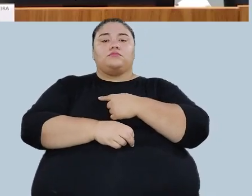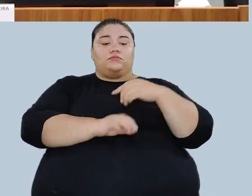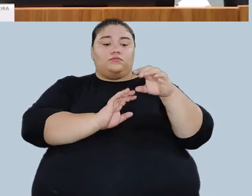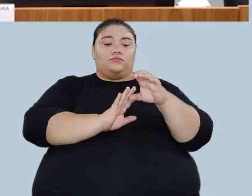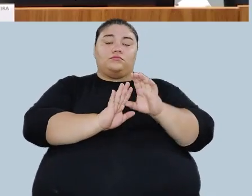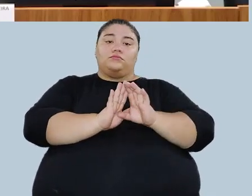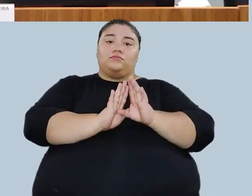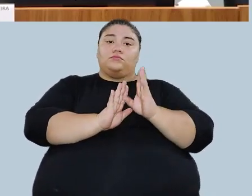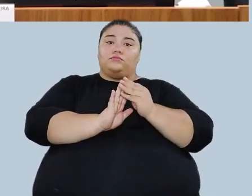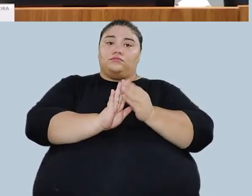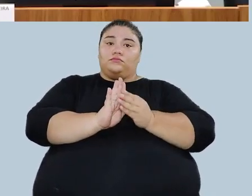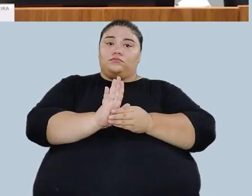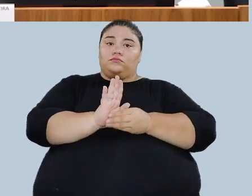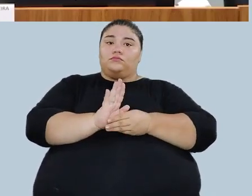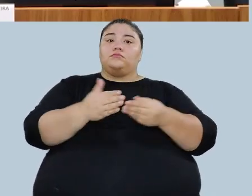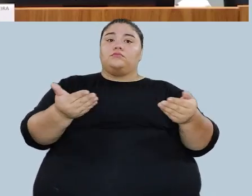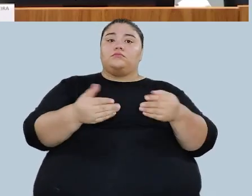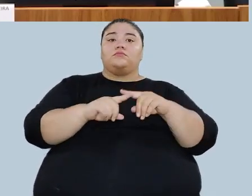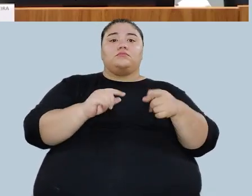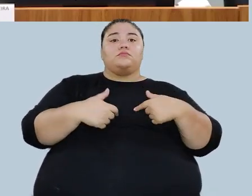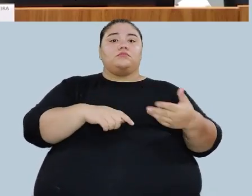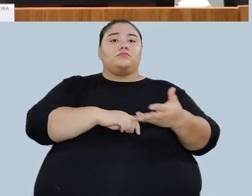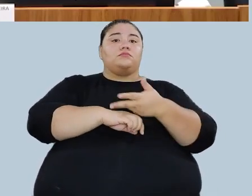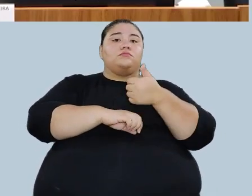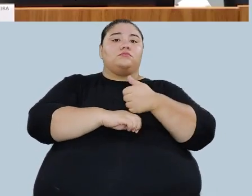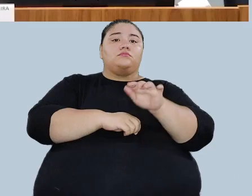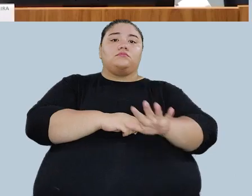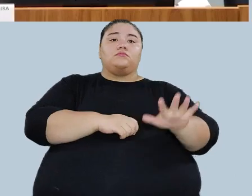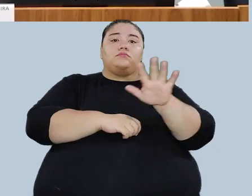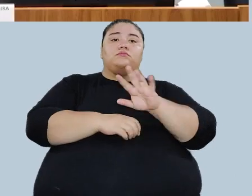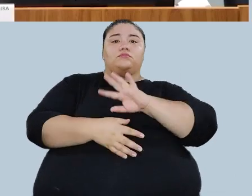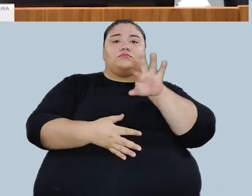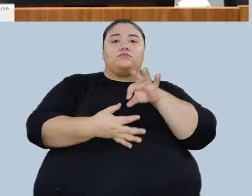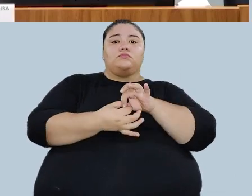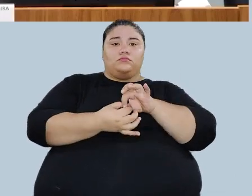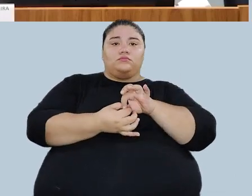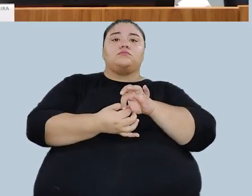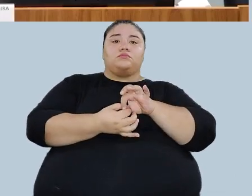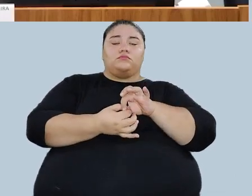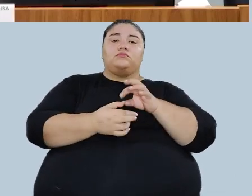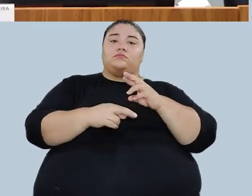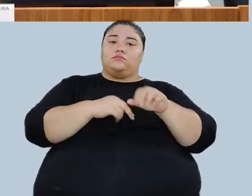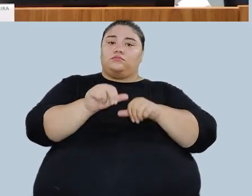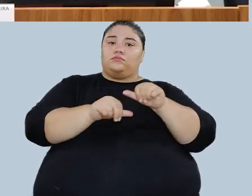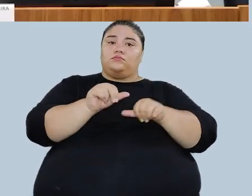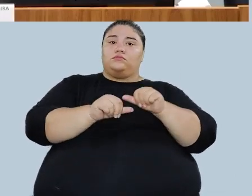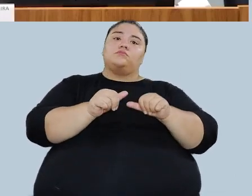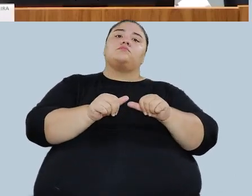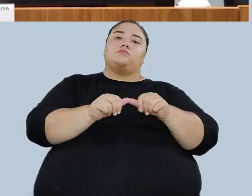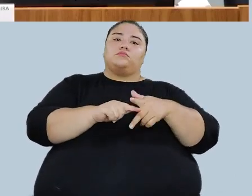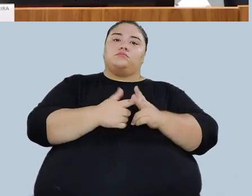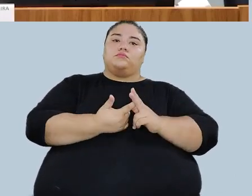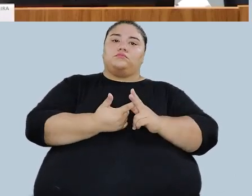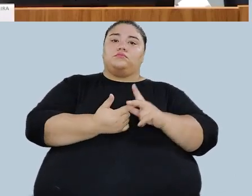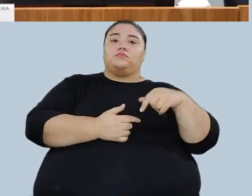mas são qualificações gerais, aplicáveis, portanto, a tudo que está ligado à reforma tributária, de tal